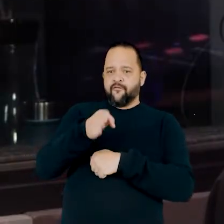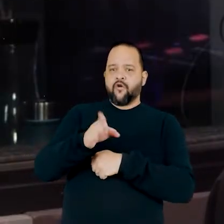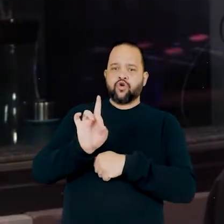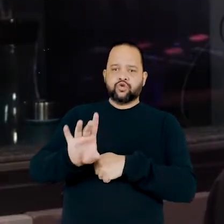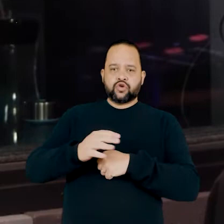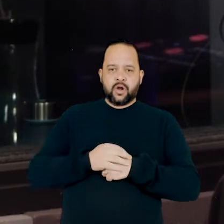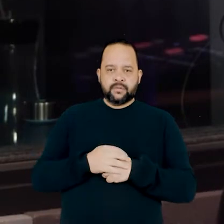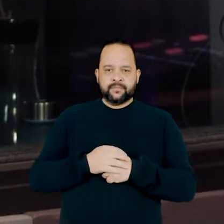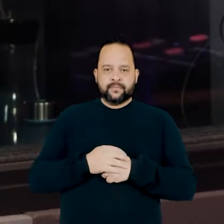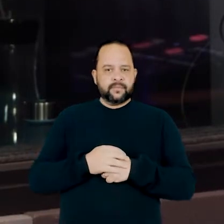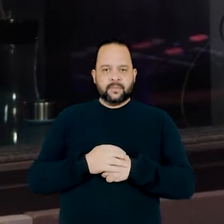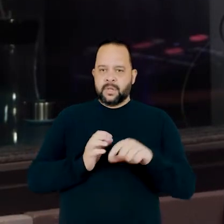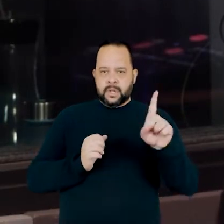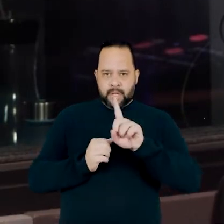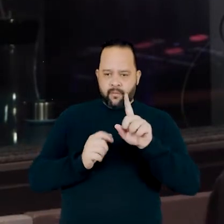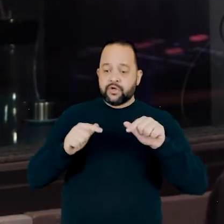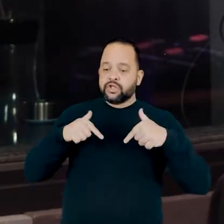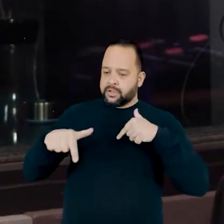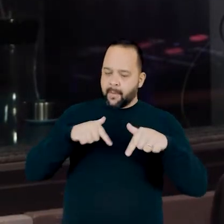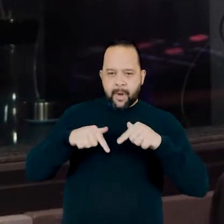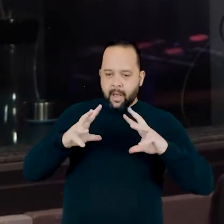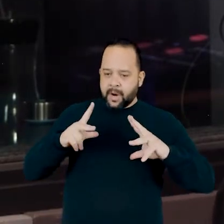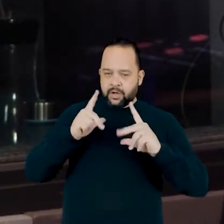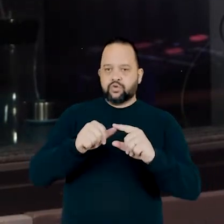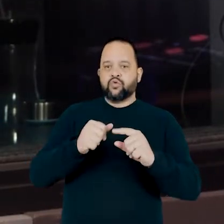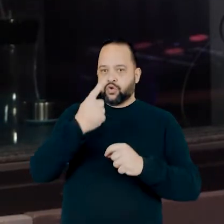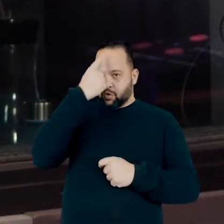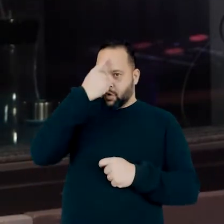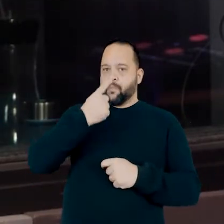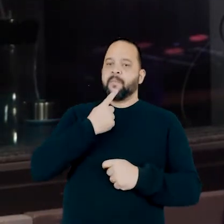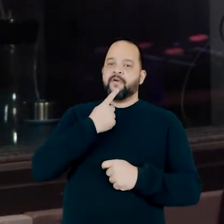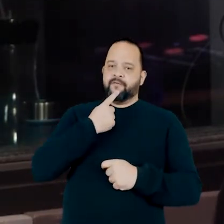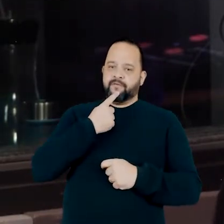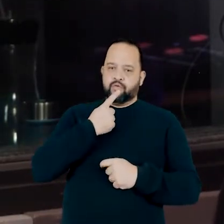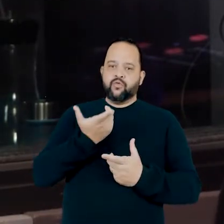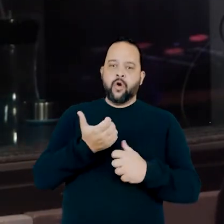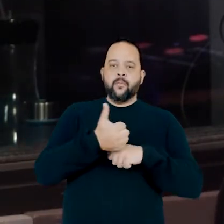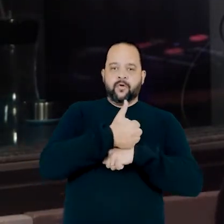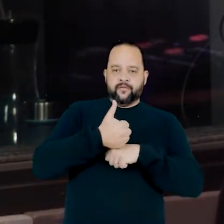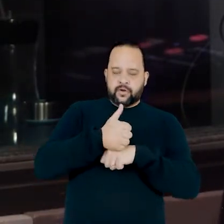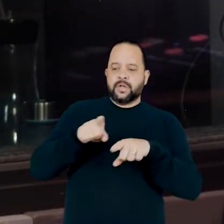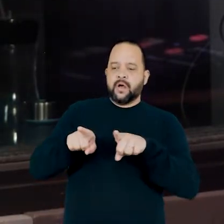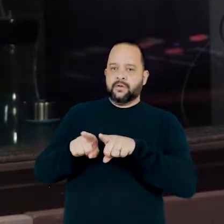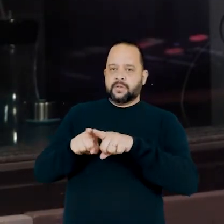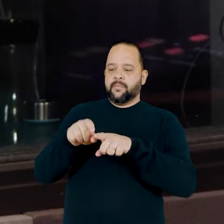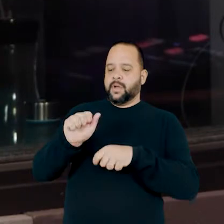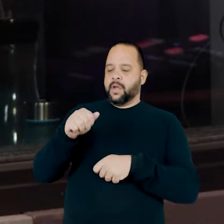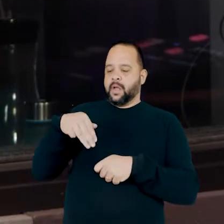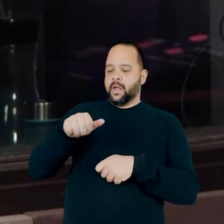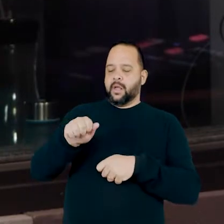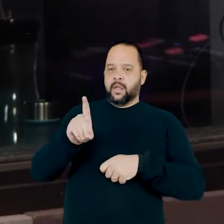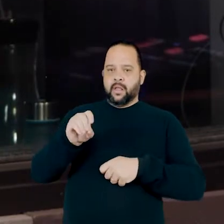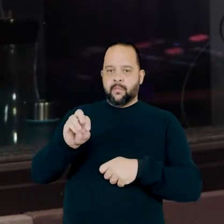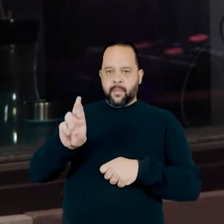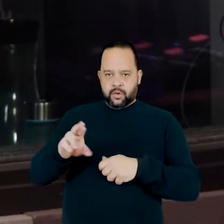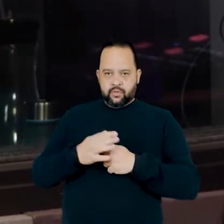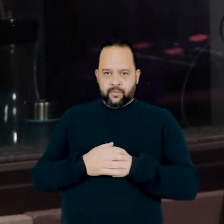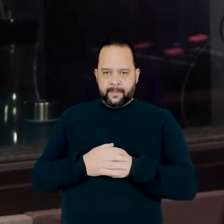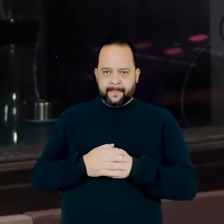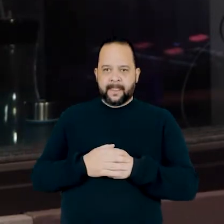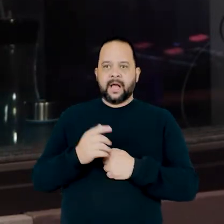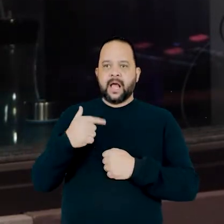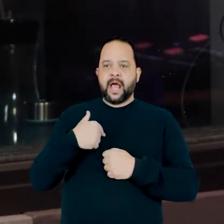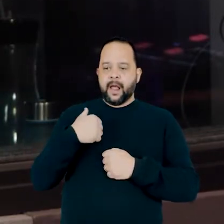trabalha para todos os públicos, né? Porque a gente não fala para uma única língua, apenas, né? A Shureu, ela